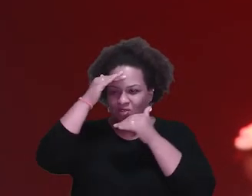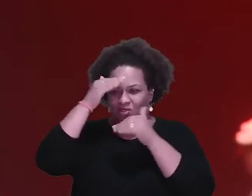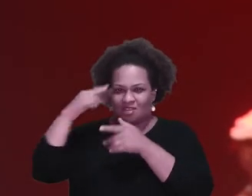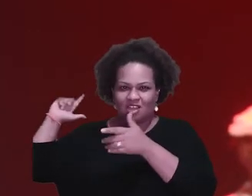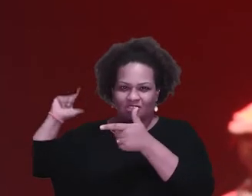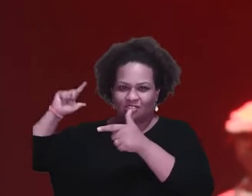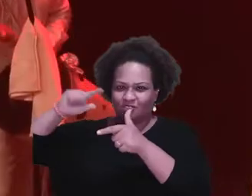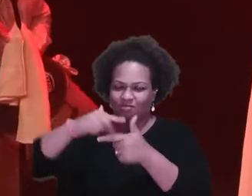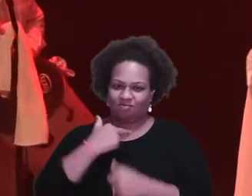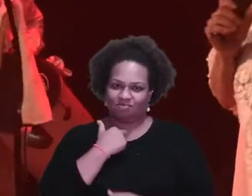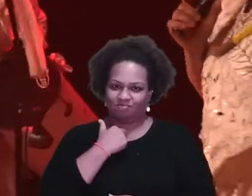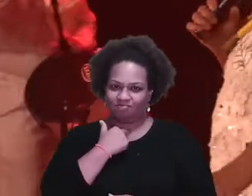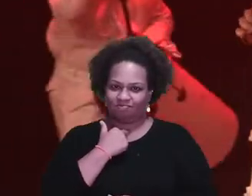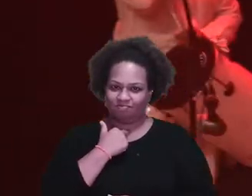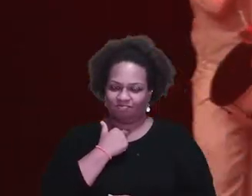Caixa fundamentalista